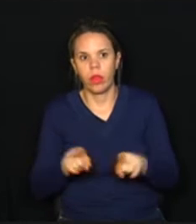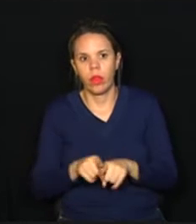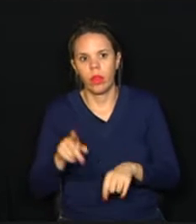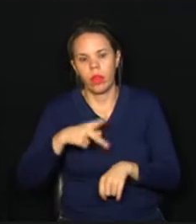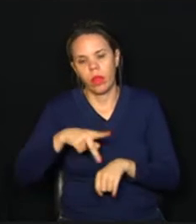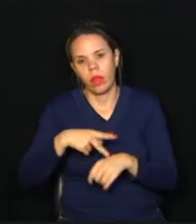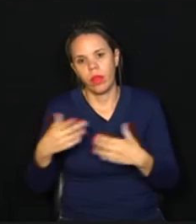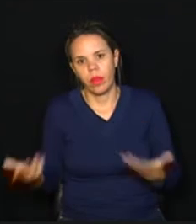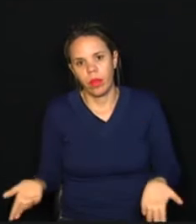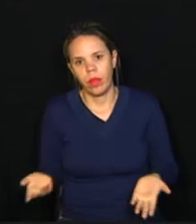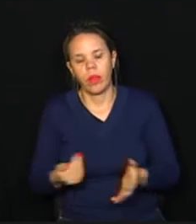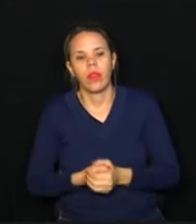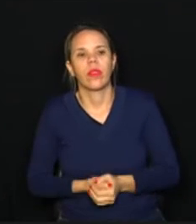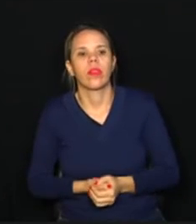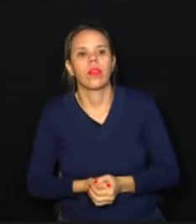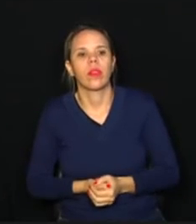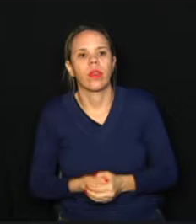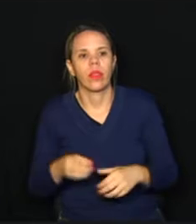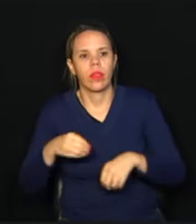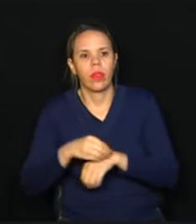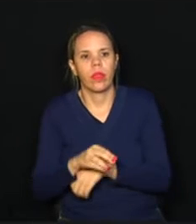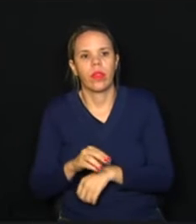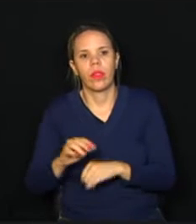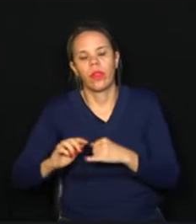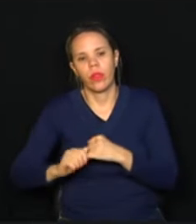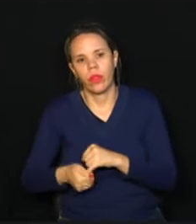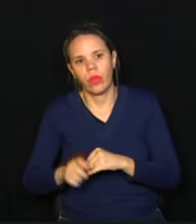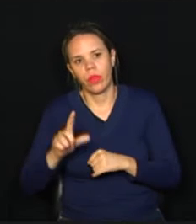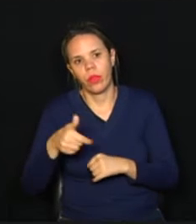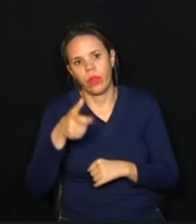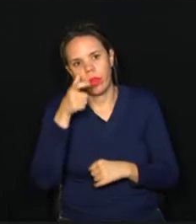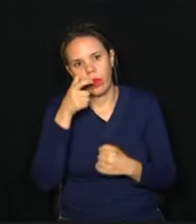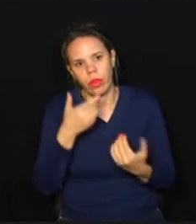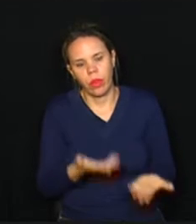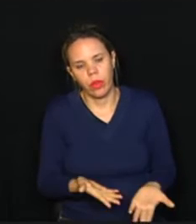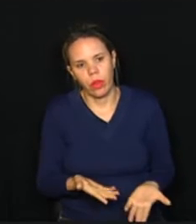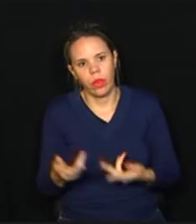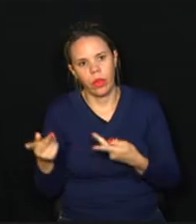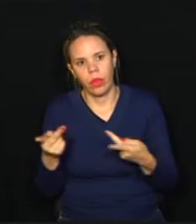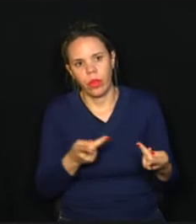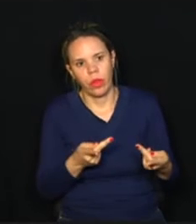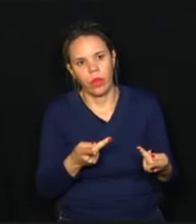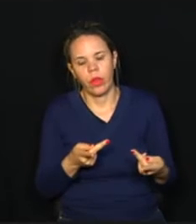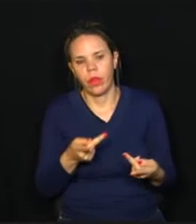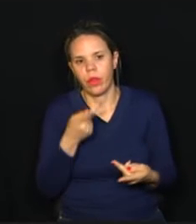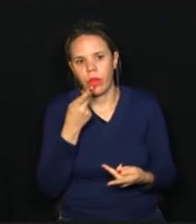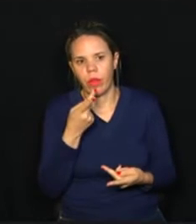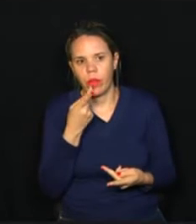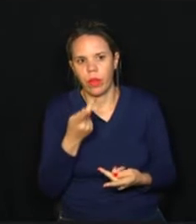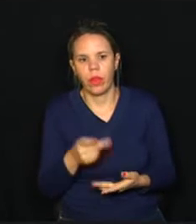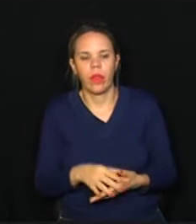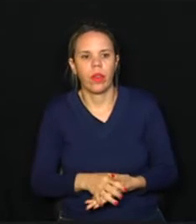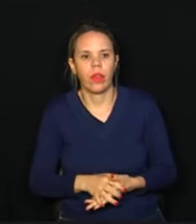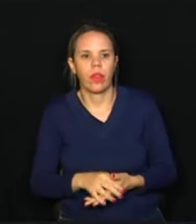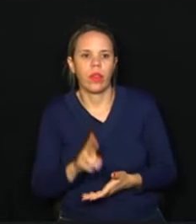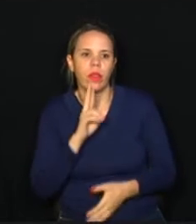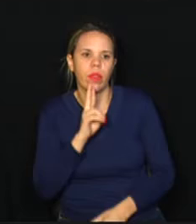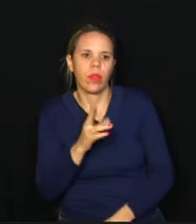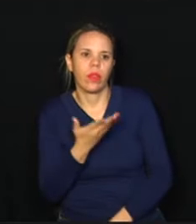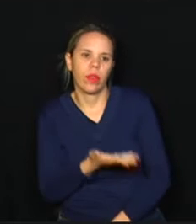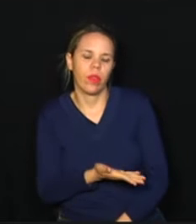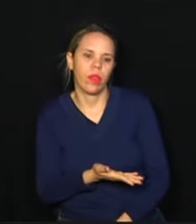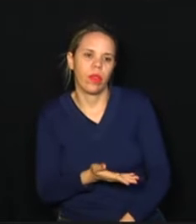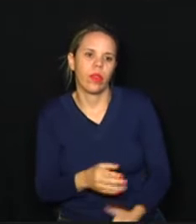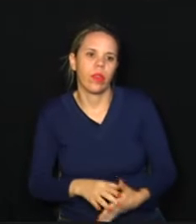país, né? Então, passo para o Feijão, depois a gente ouve os convidados, quem mais quer fazer uso da palavra, ou para responder essa